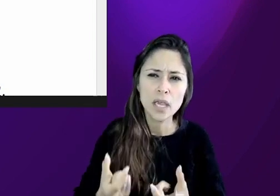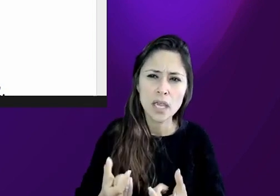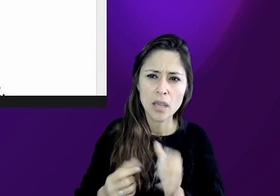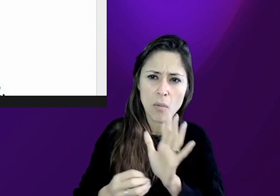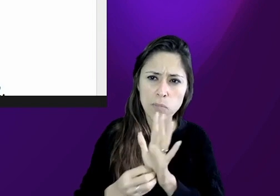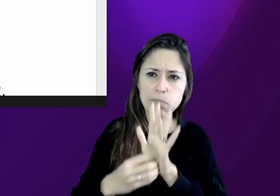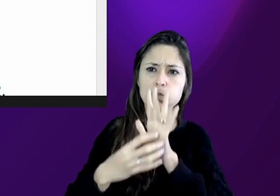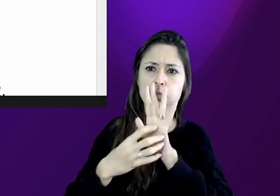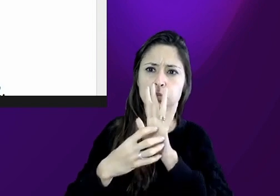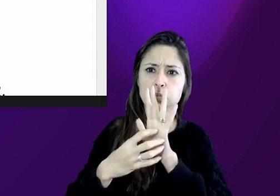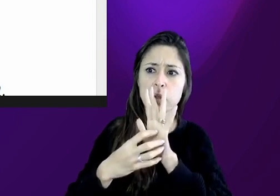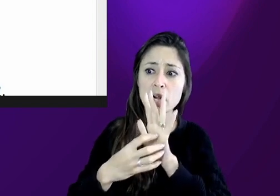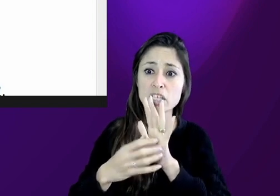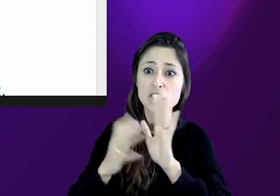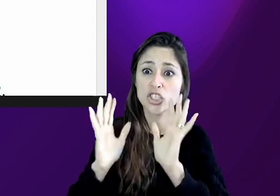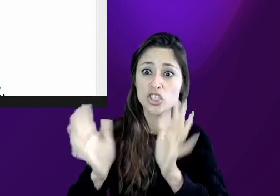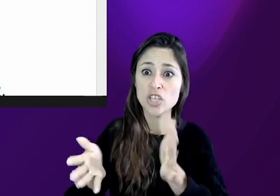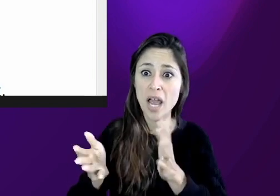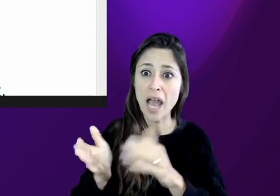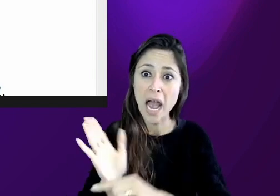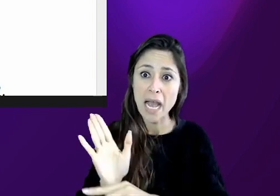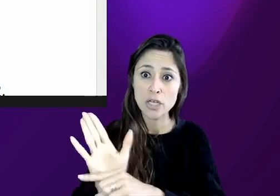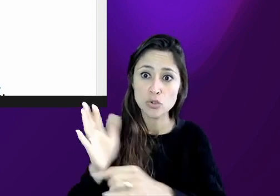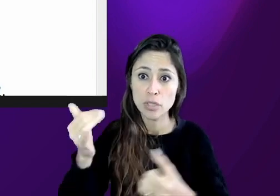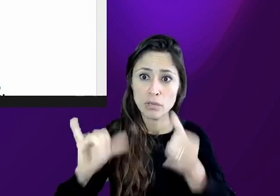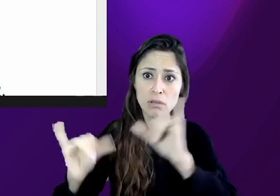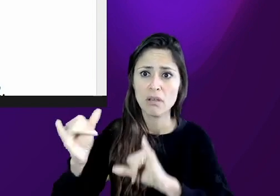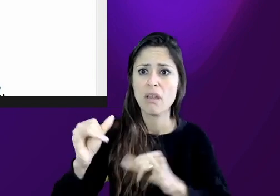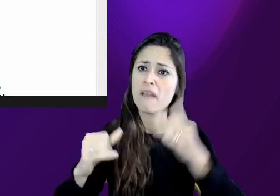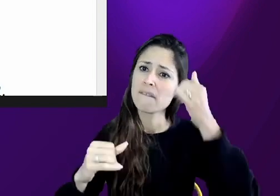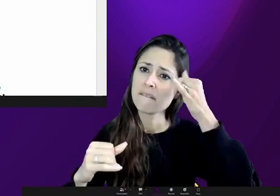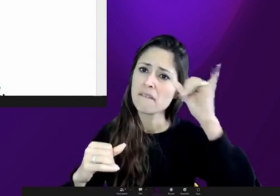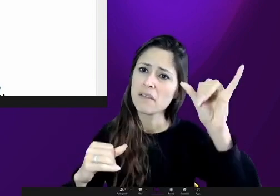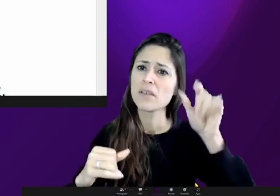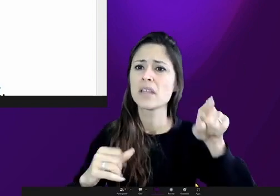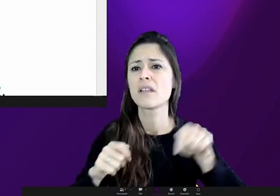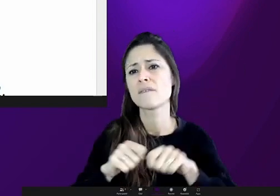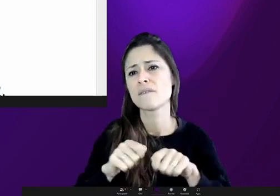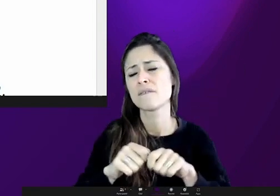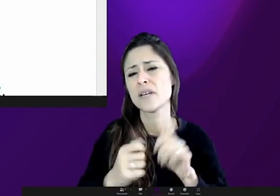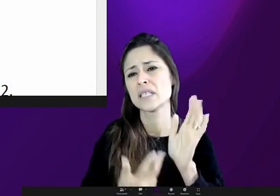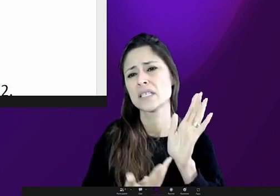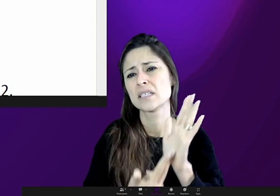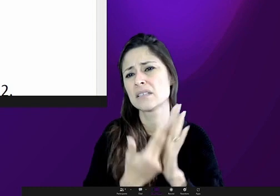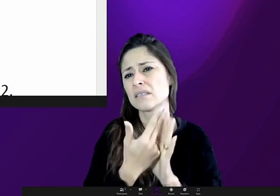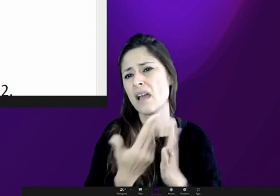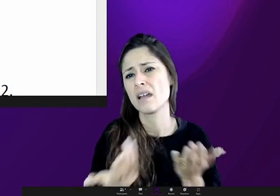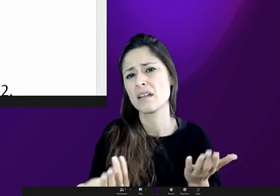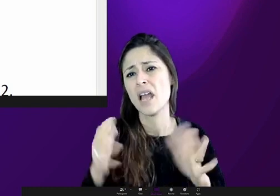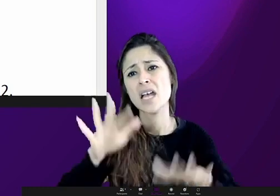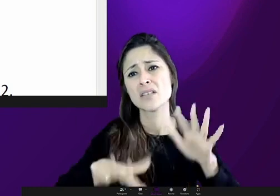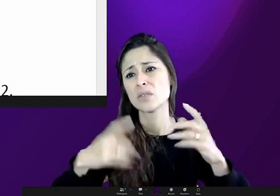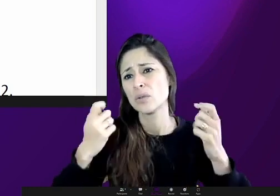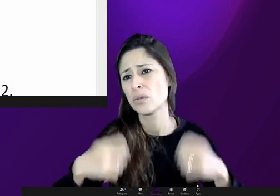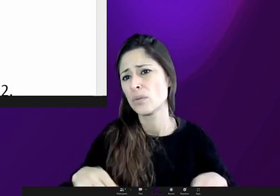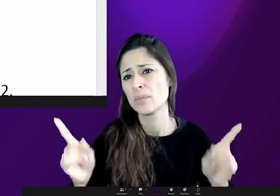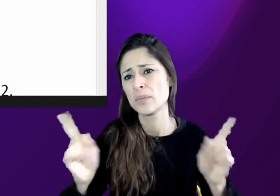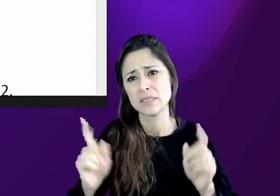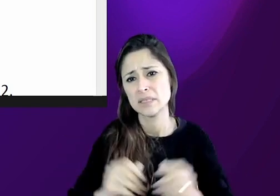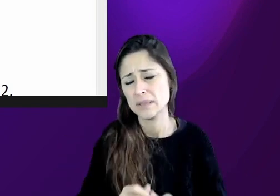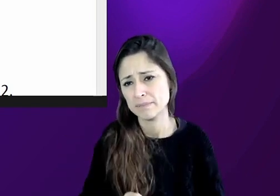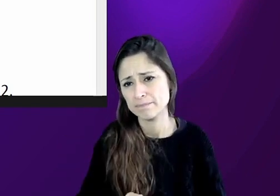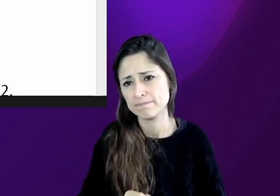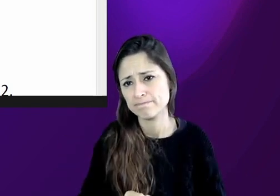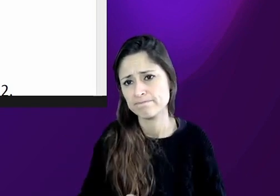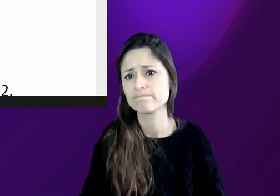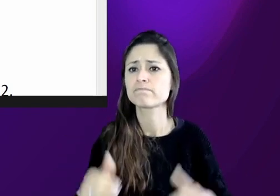de cara com a quimioterapia, você evita que ele faça uma cirurgia desnecessária e fútil. Então,